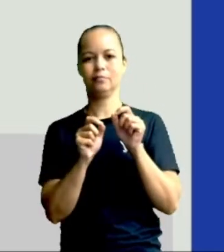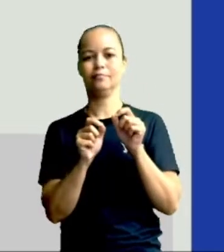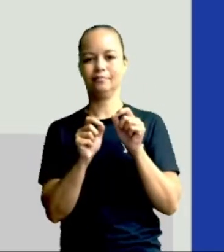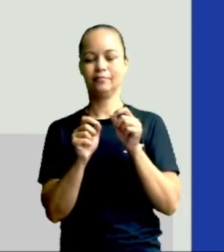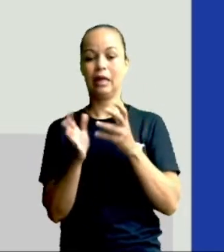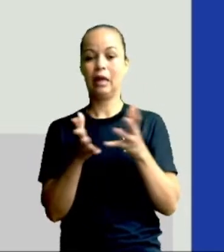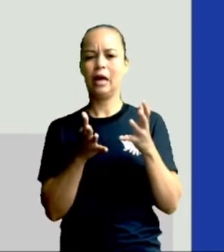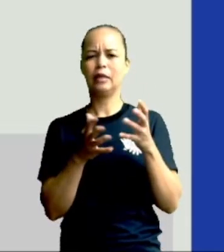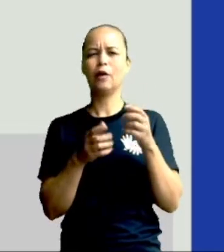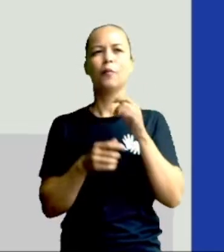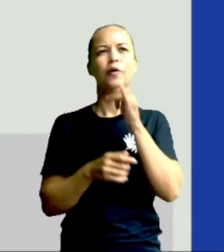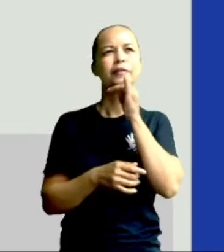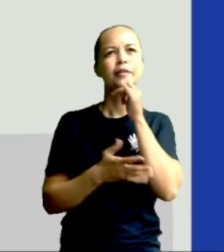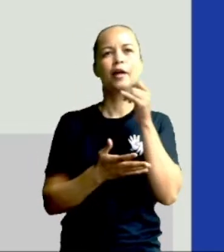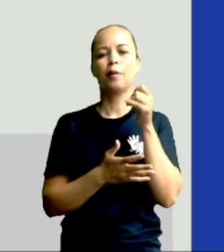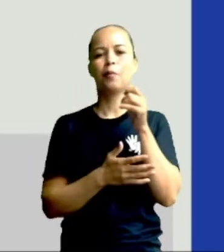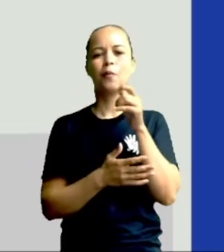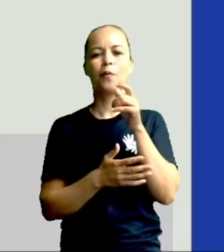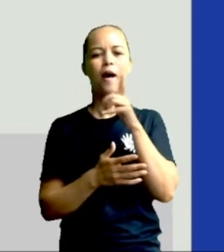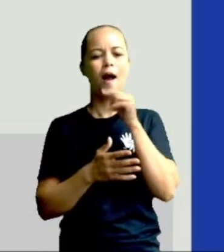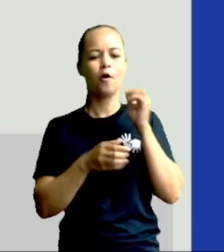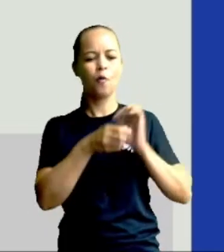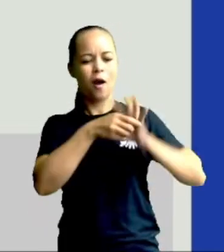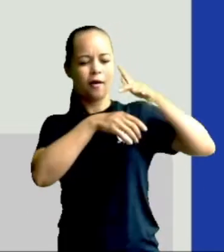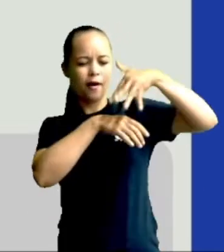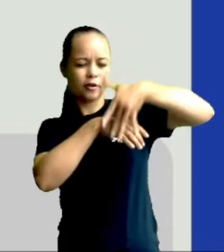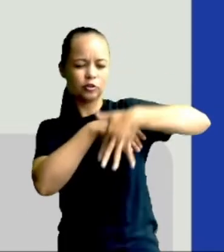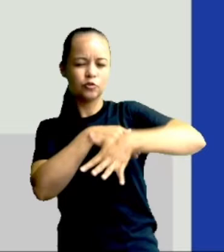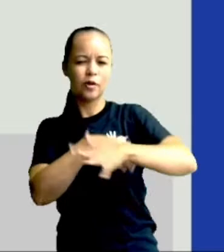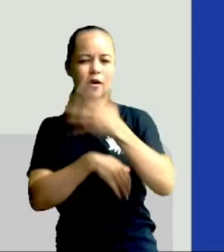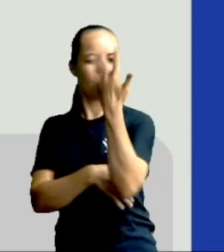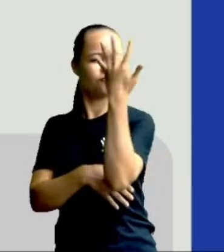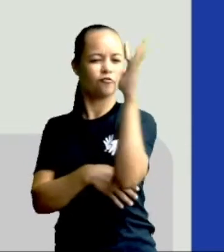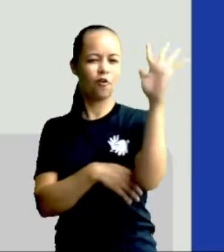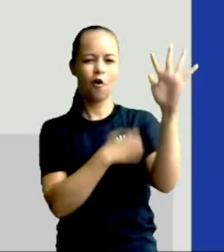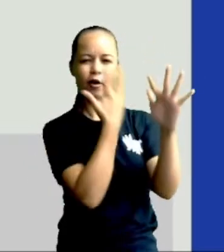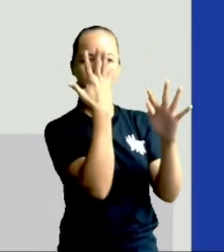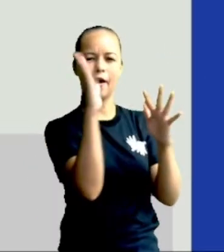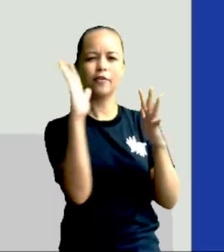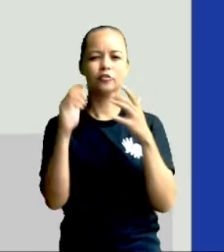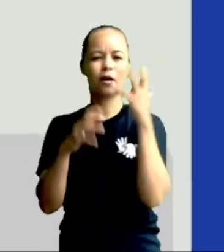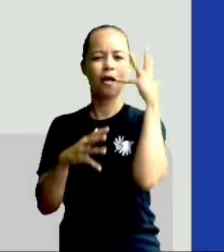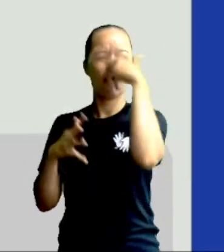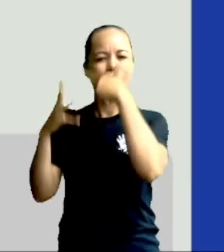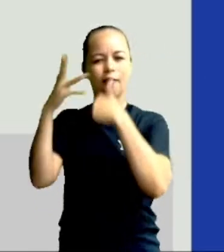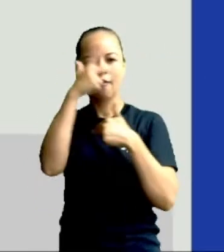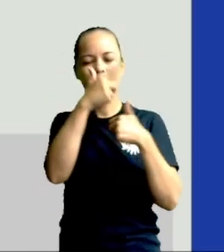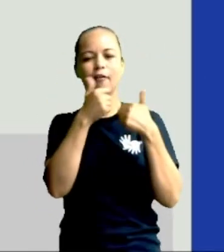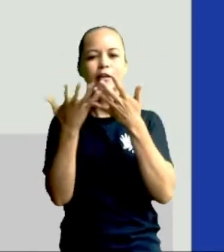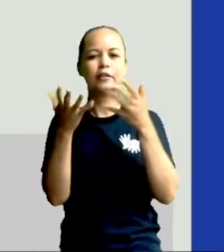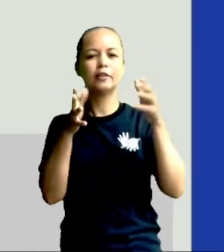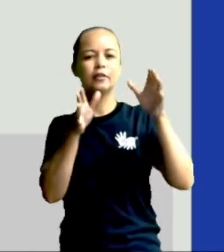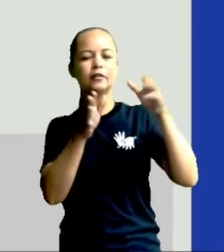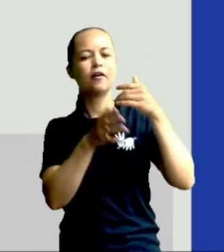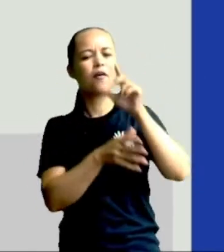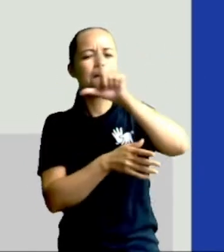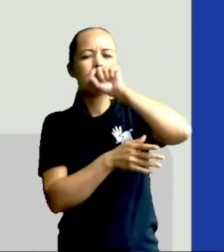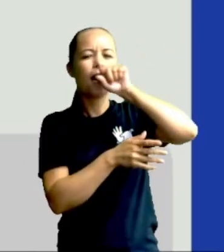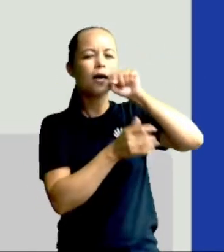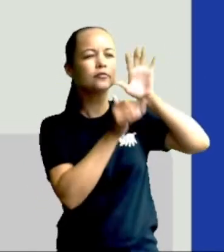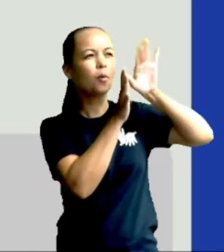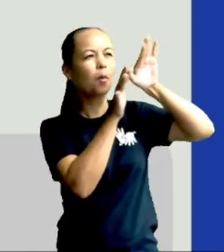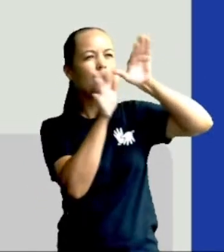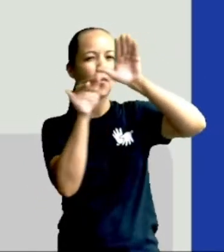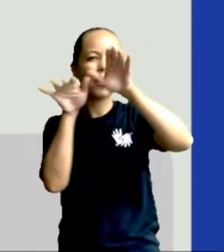natural, cachoeiras, aquela floresta linda, não é? Aqueles pássaros voando,